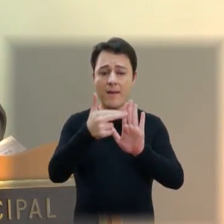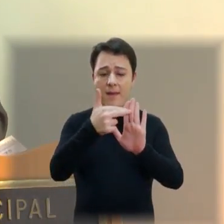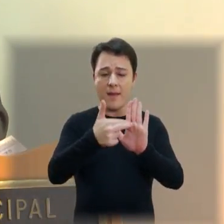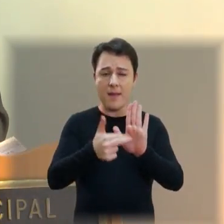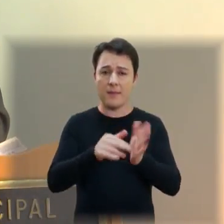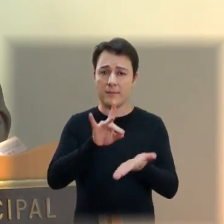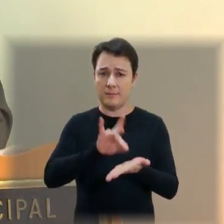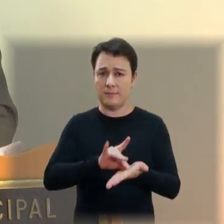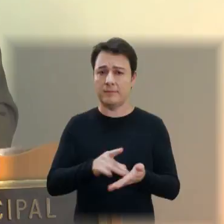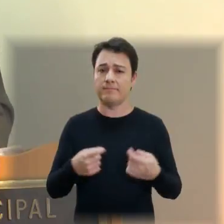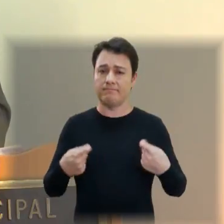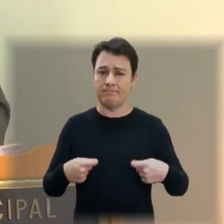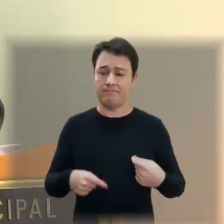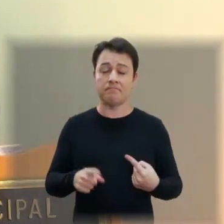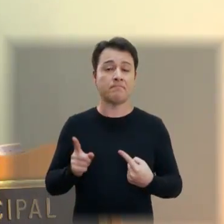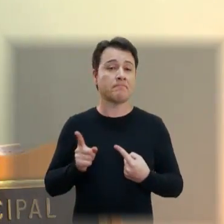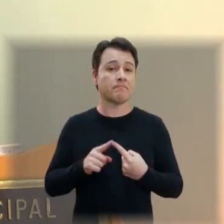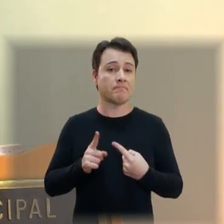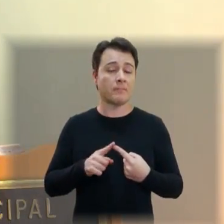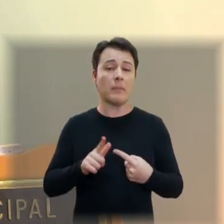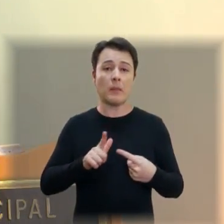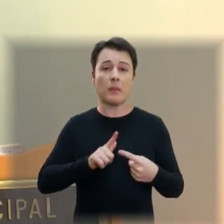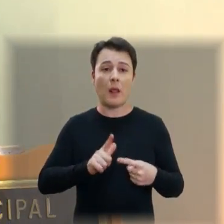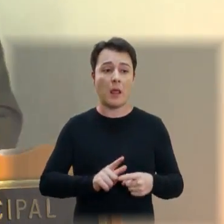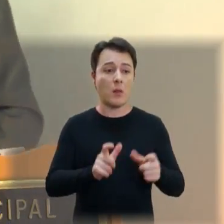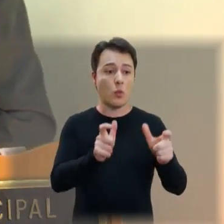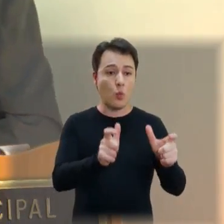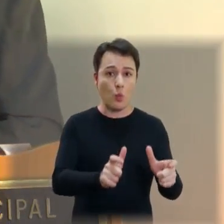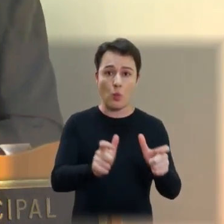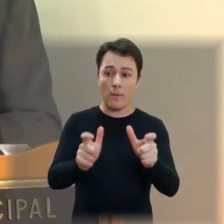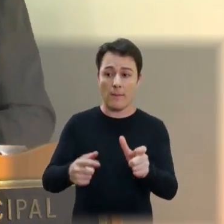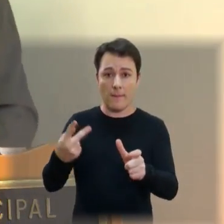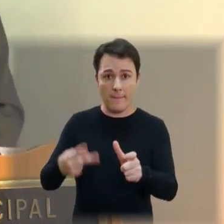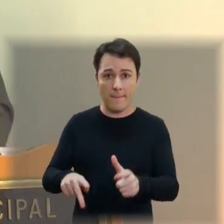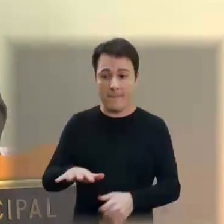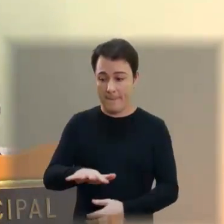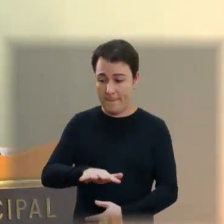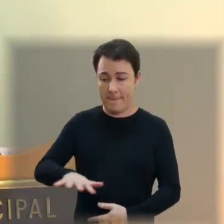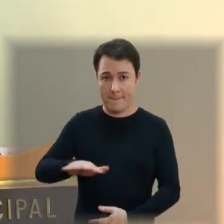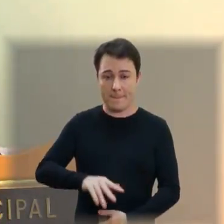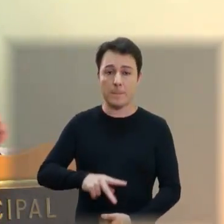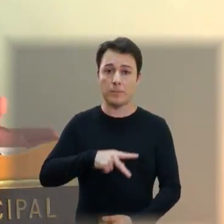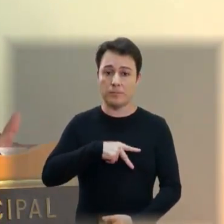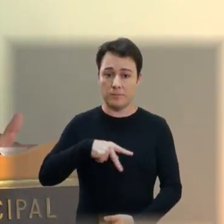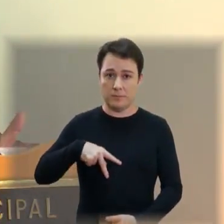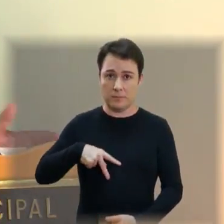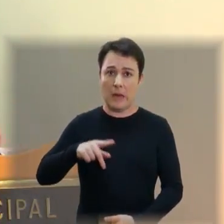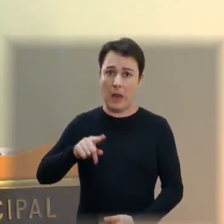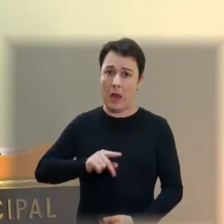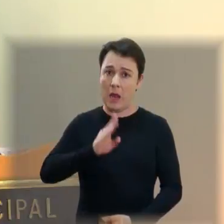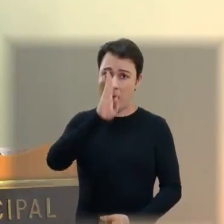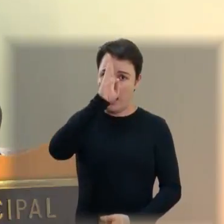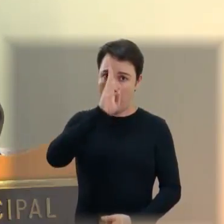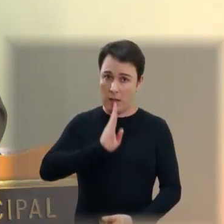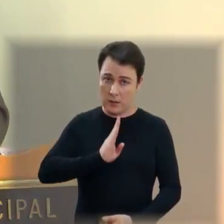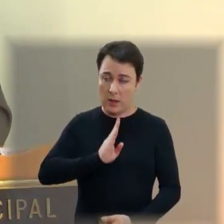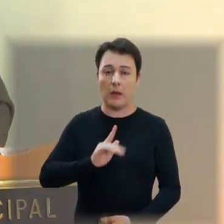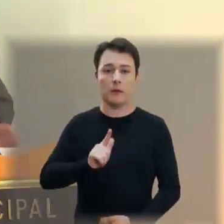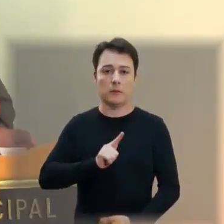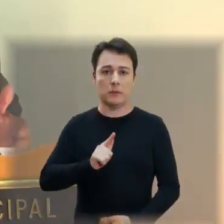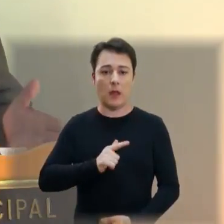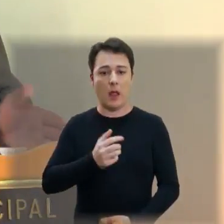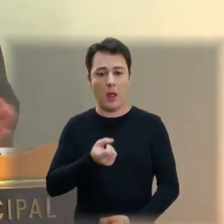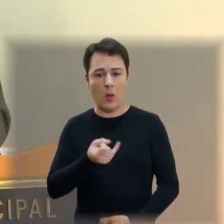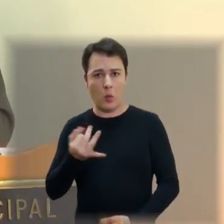Primeiro, existem espaços no município que são espaços gratuitos e são espaços